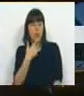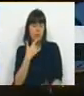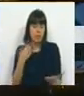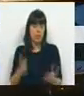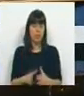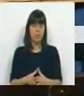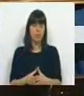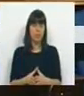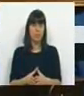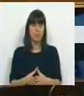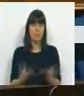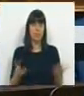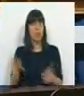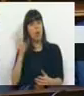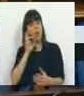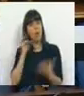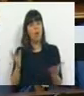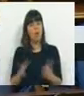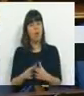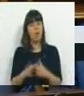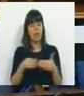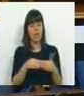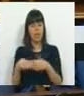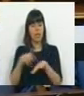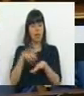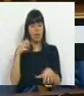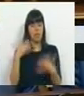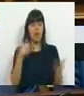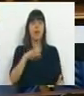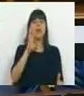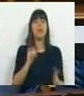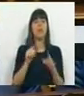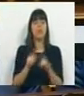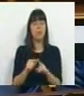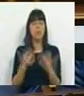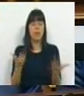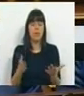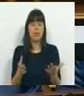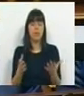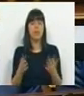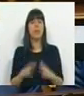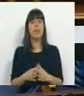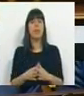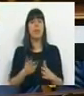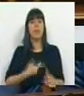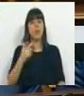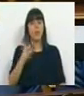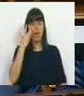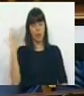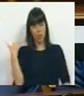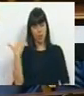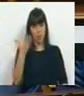Percebo que, ouvindo o líder parlamentar do Partido Socialista há pouco e agora, o Sr. Dr. António